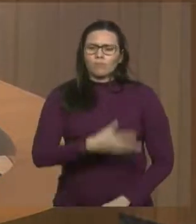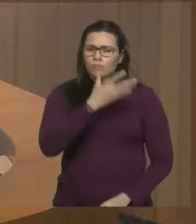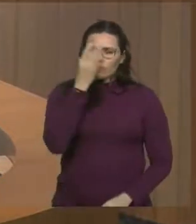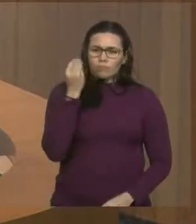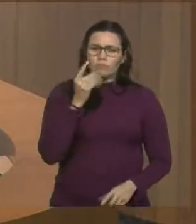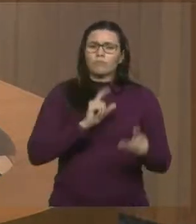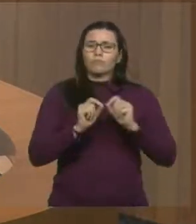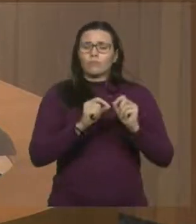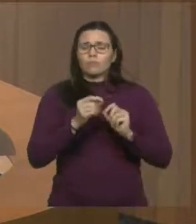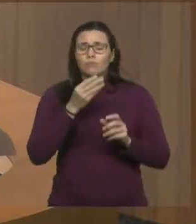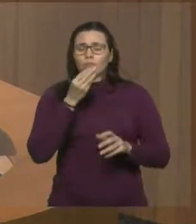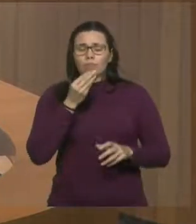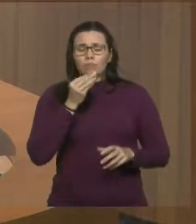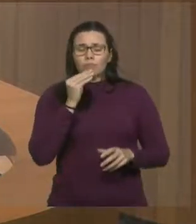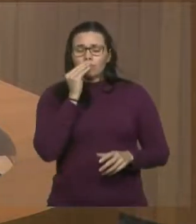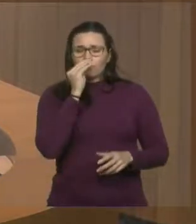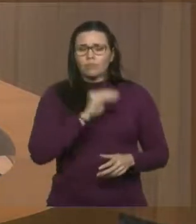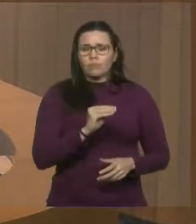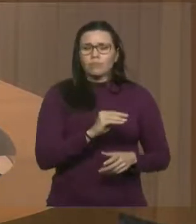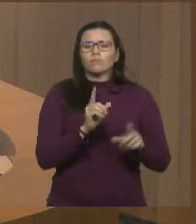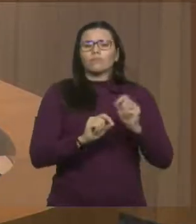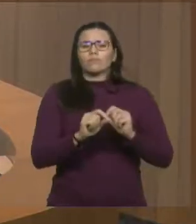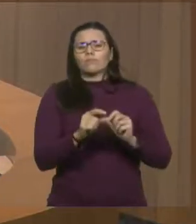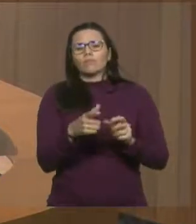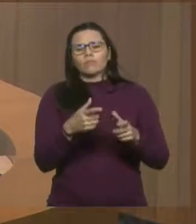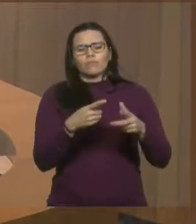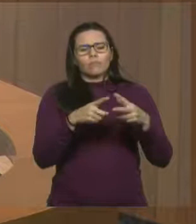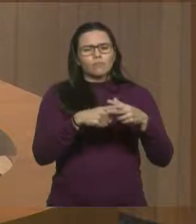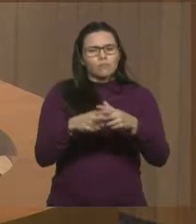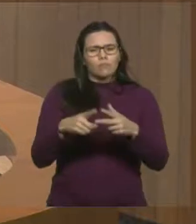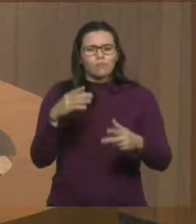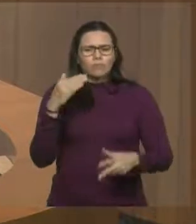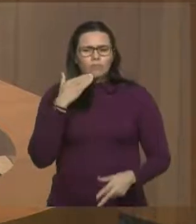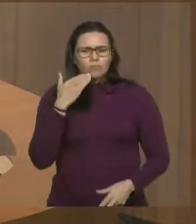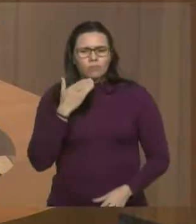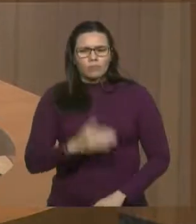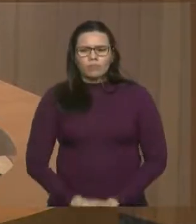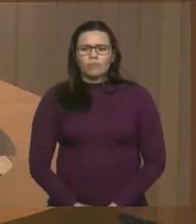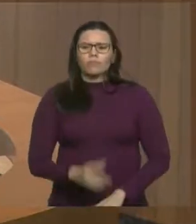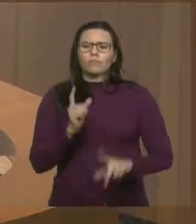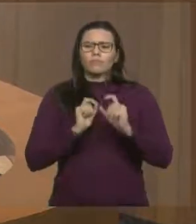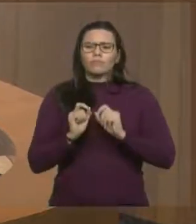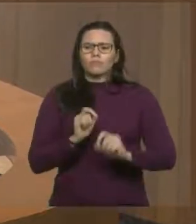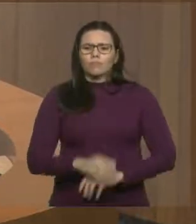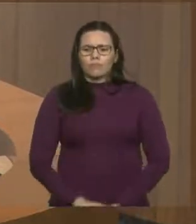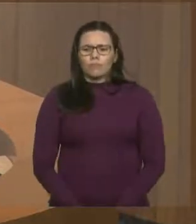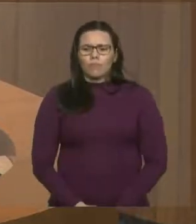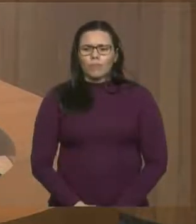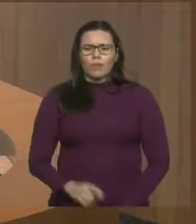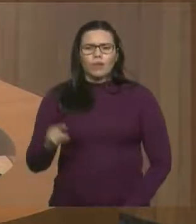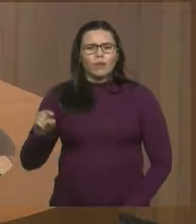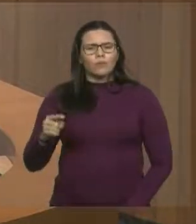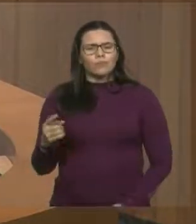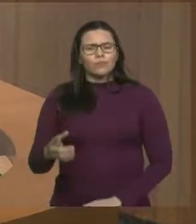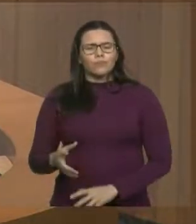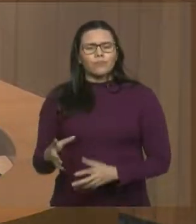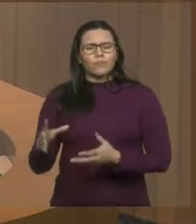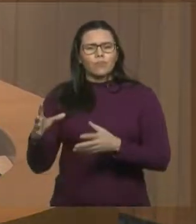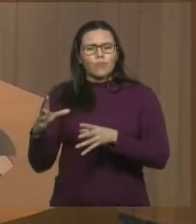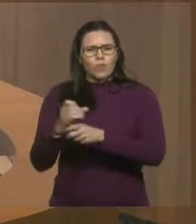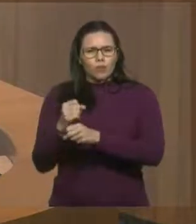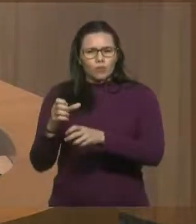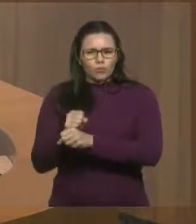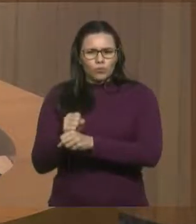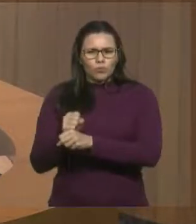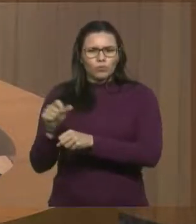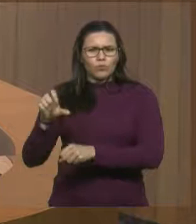chega inicialmente é que o serviço de pronto atendimento não se paga. Por quê? Porque o que eles levantam com recurso de tabela SUS não chega a